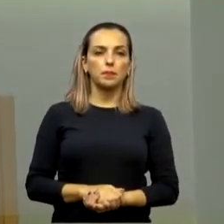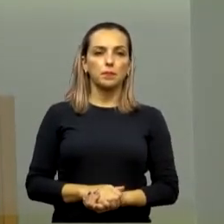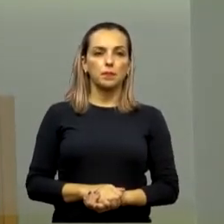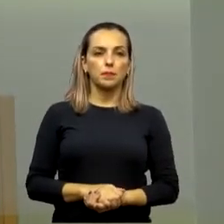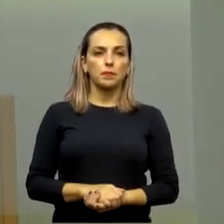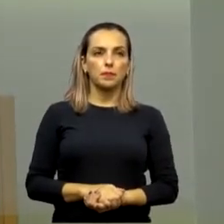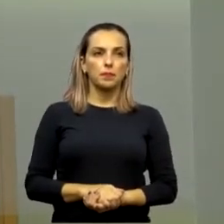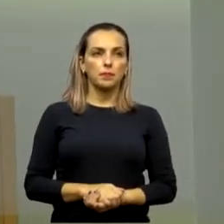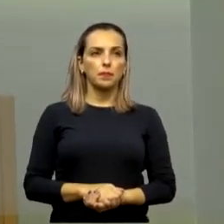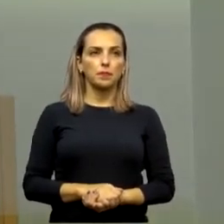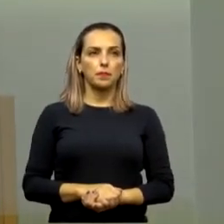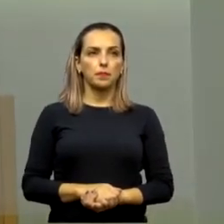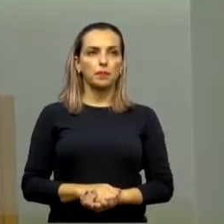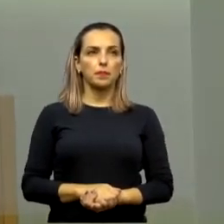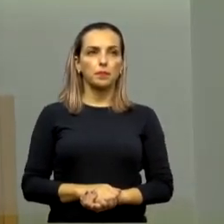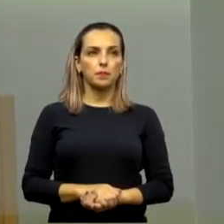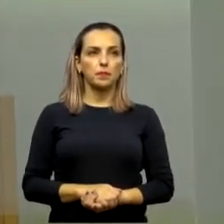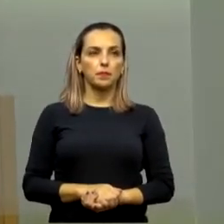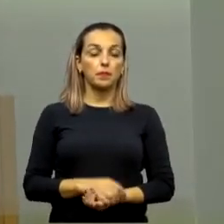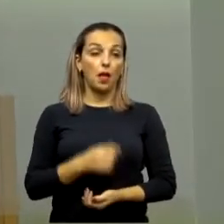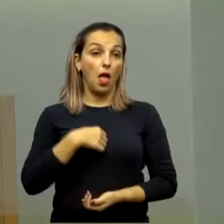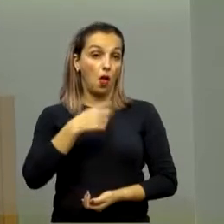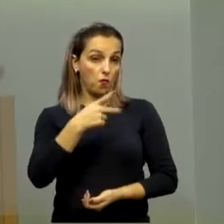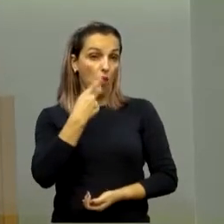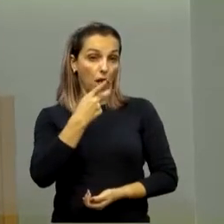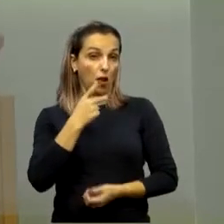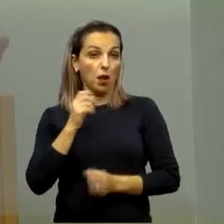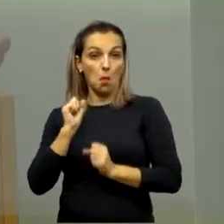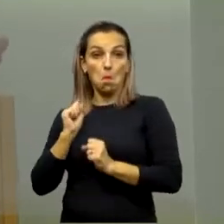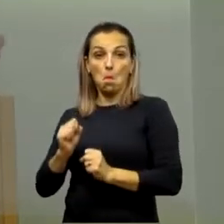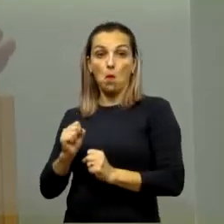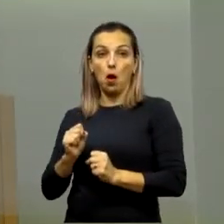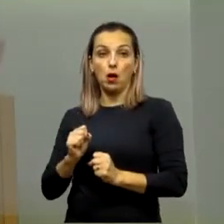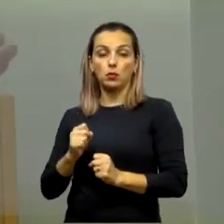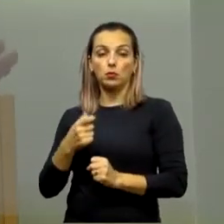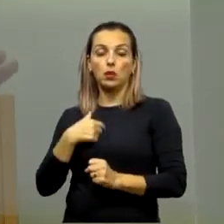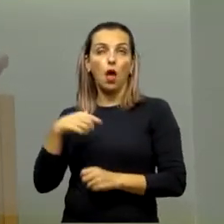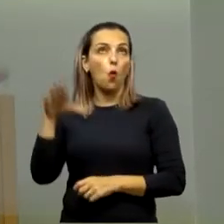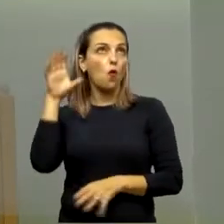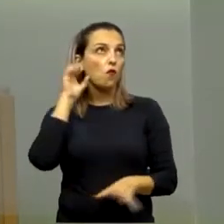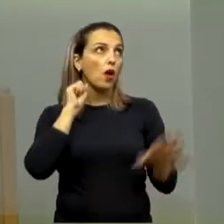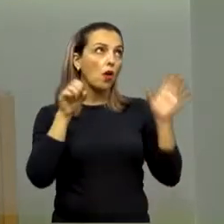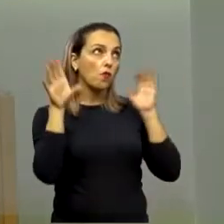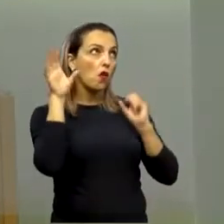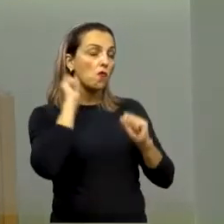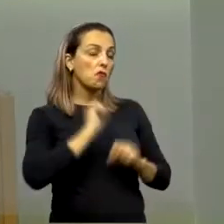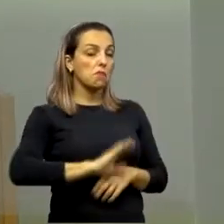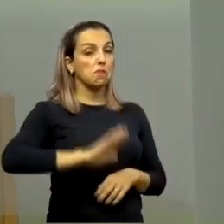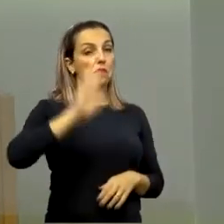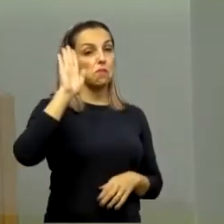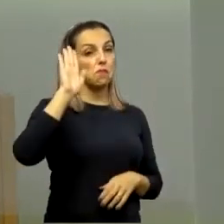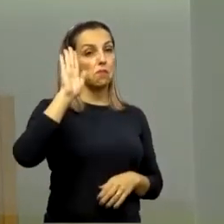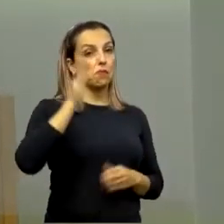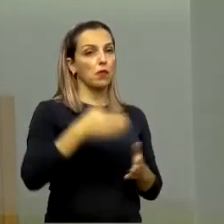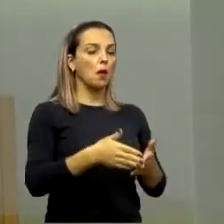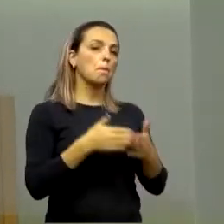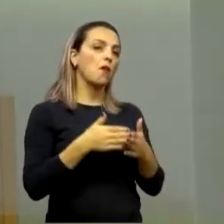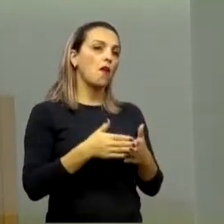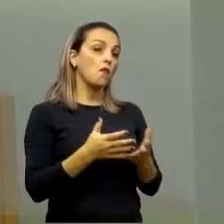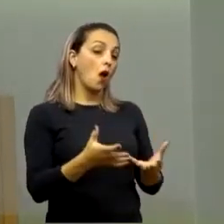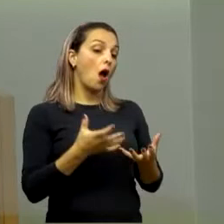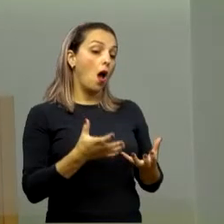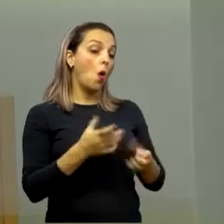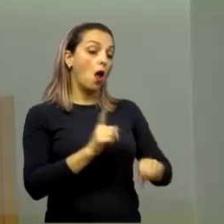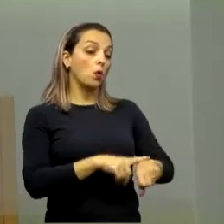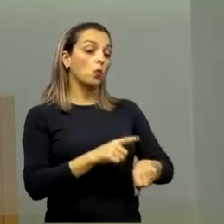E aí eu posso falar presidente que eu vi todo mundo falando por favor eu quero